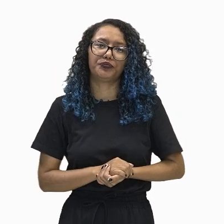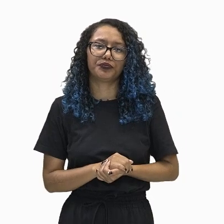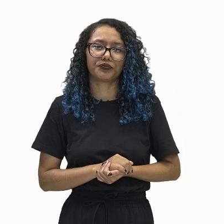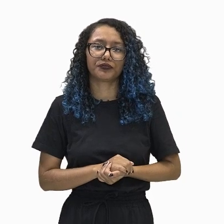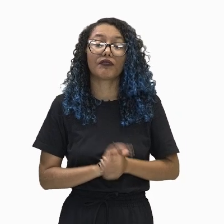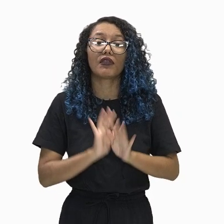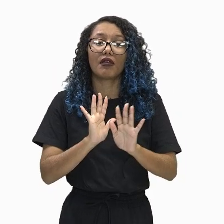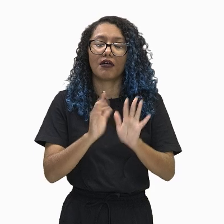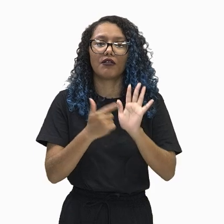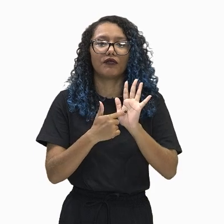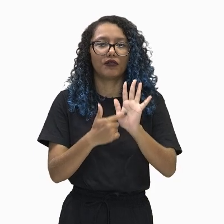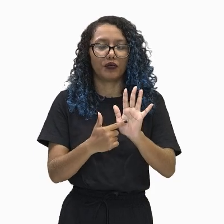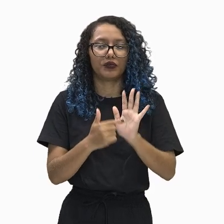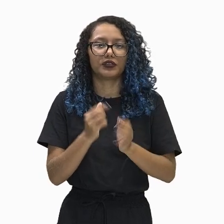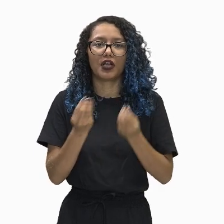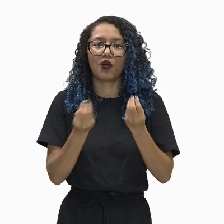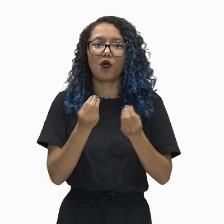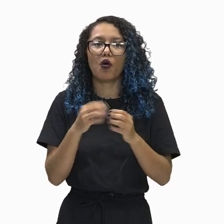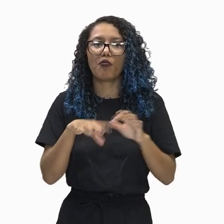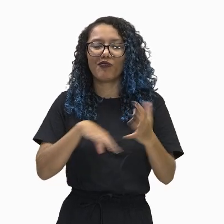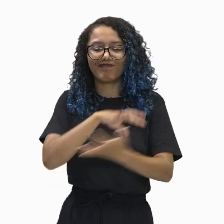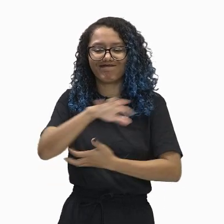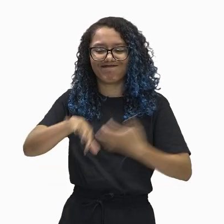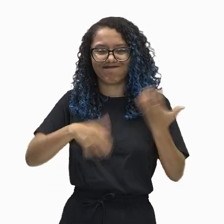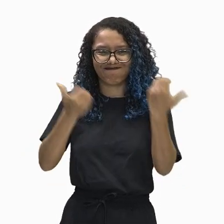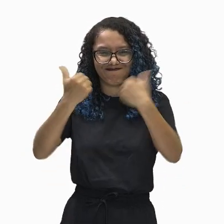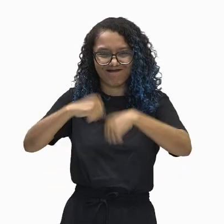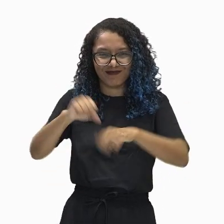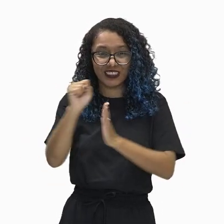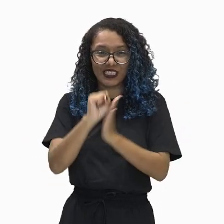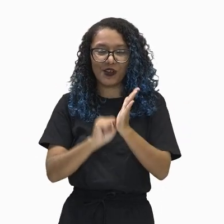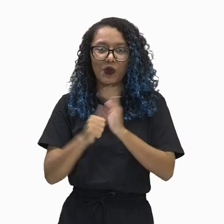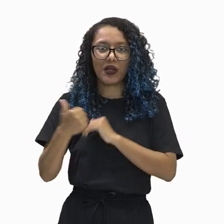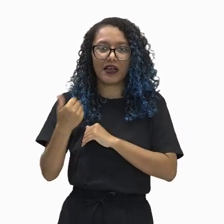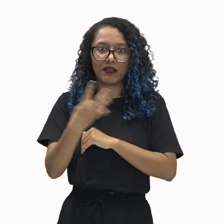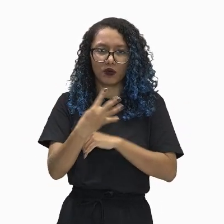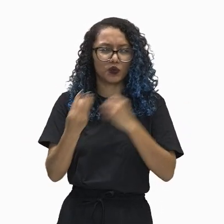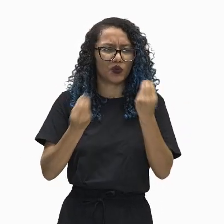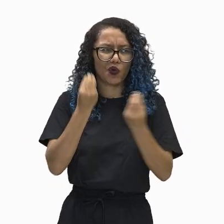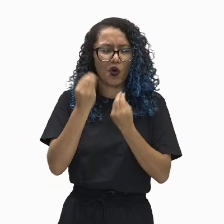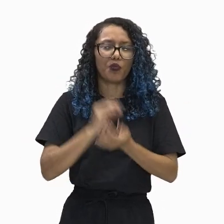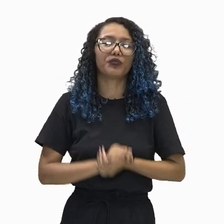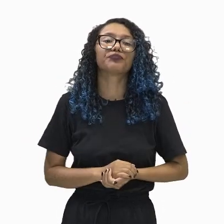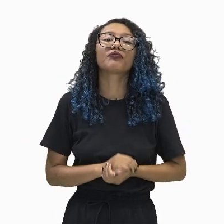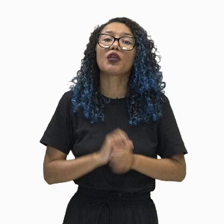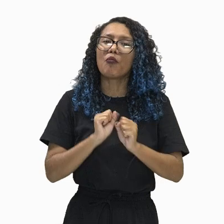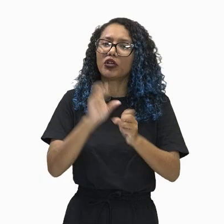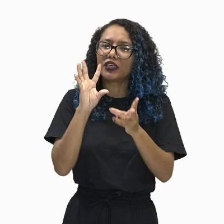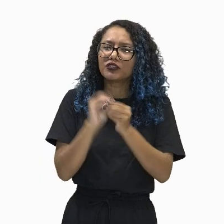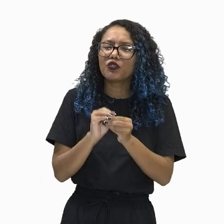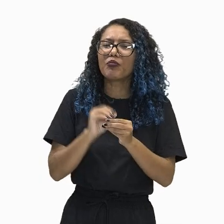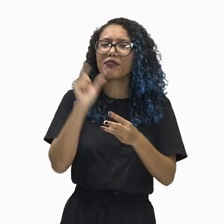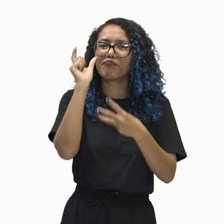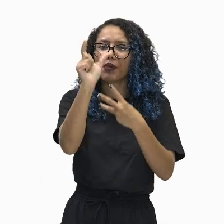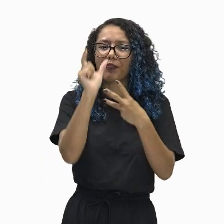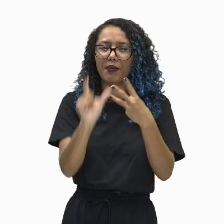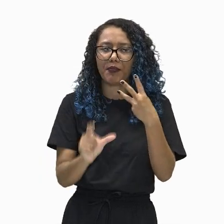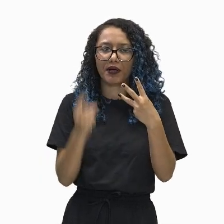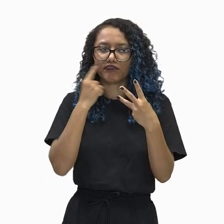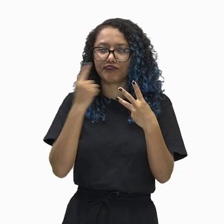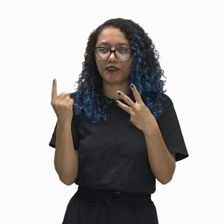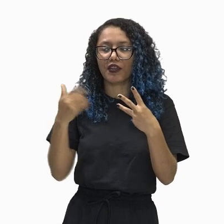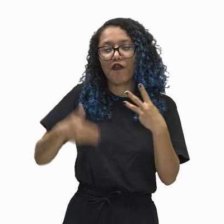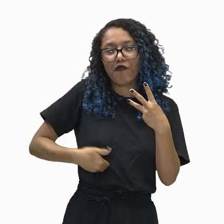Vamos entender como é que se deu a crise do século XIV. A crise do século XIV pode ser resumida em 3 palavras: fome, peste e